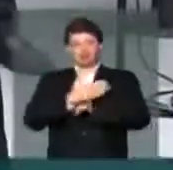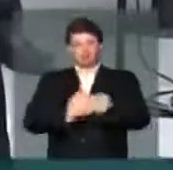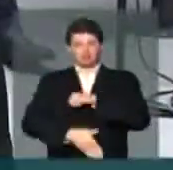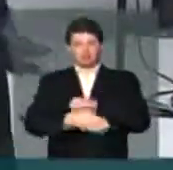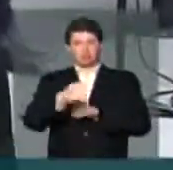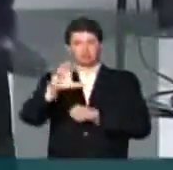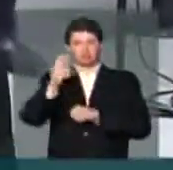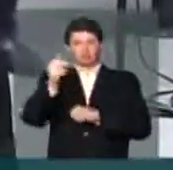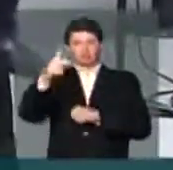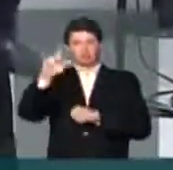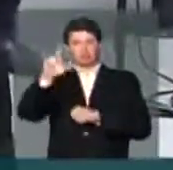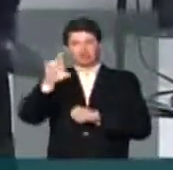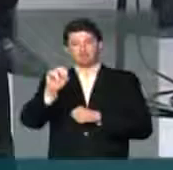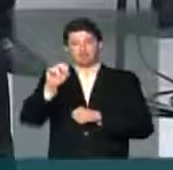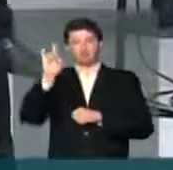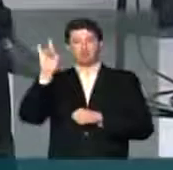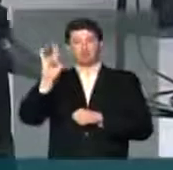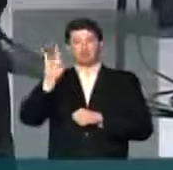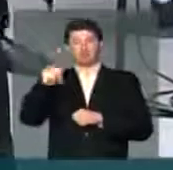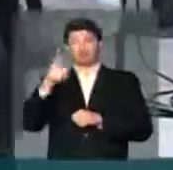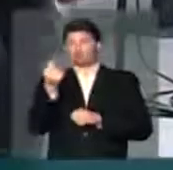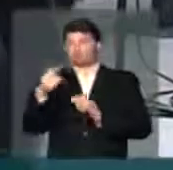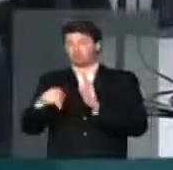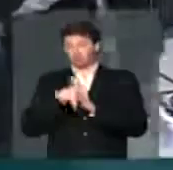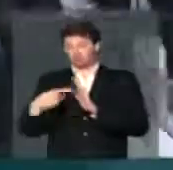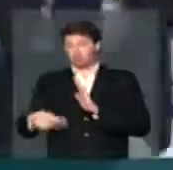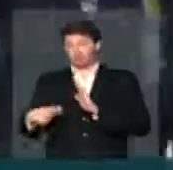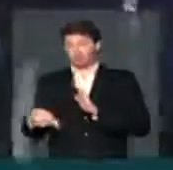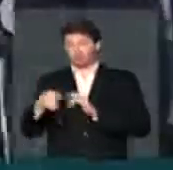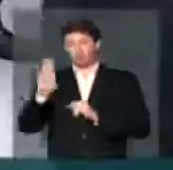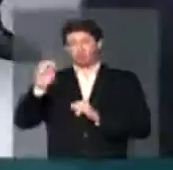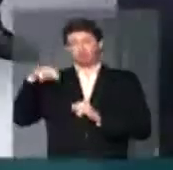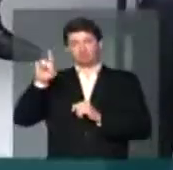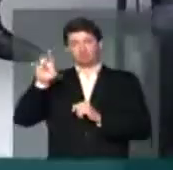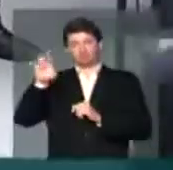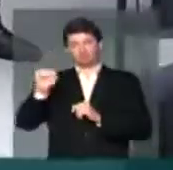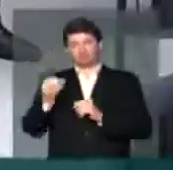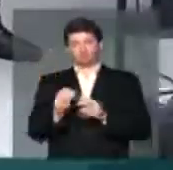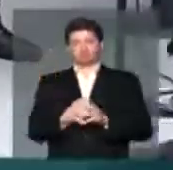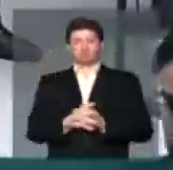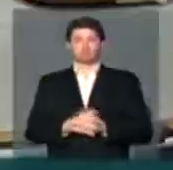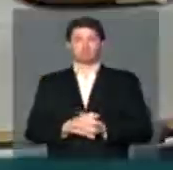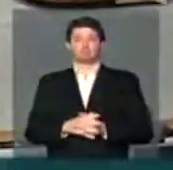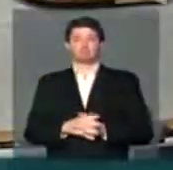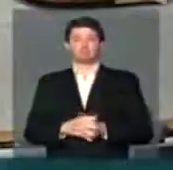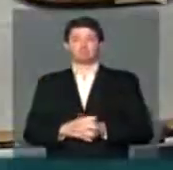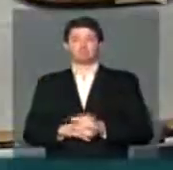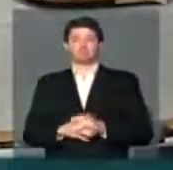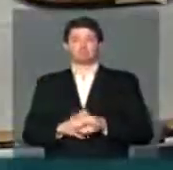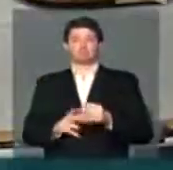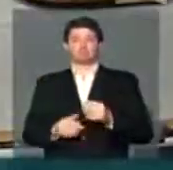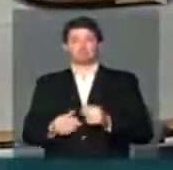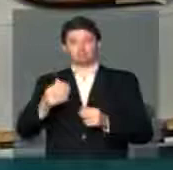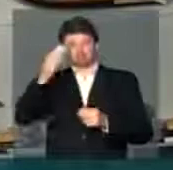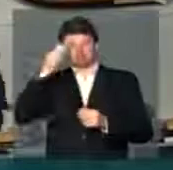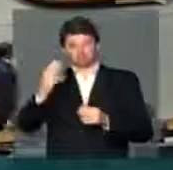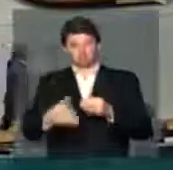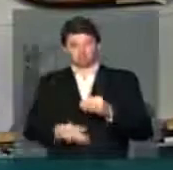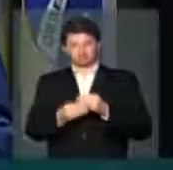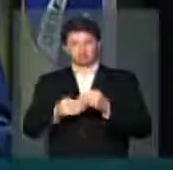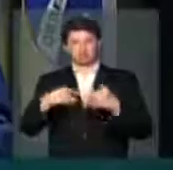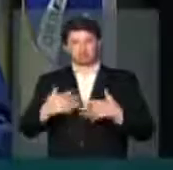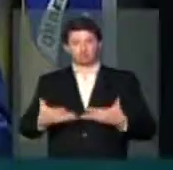do Chapare boliviano, feito com dinheiro brasileiro, com dinheiro do BNDES. Obrigado. Agradeço a parte a Vossa Excelência e com